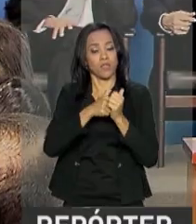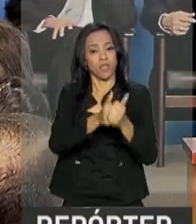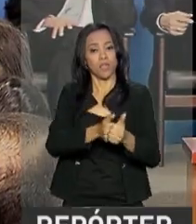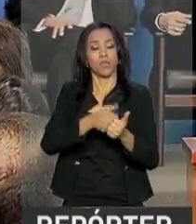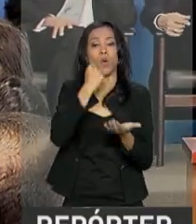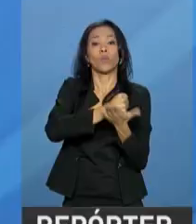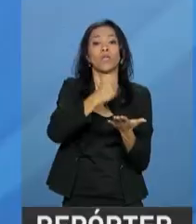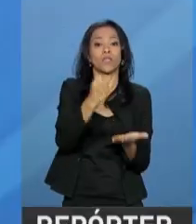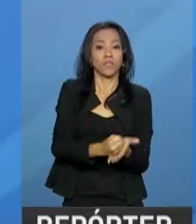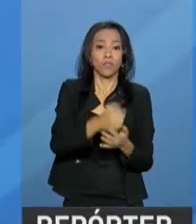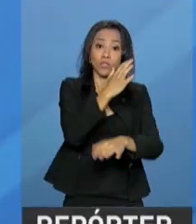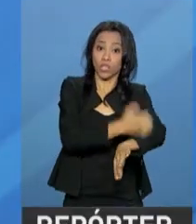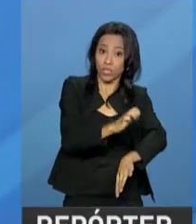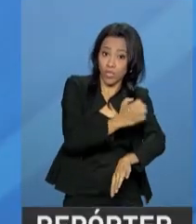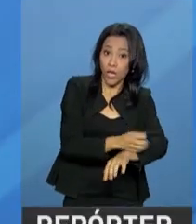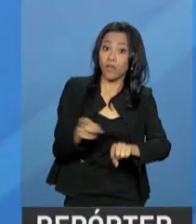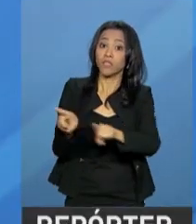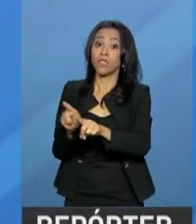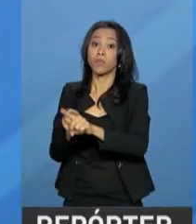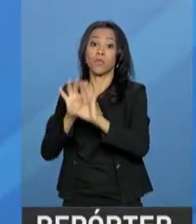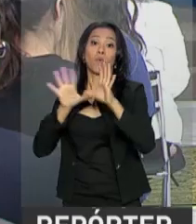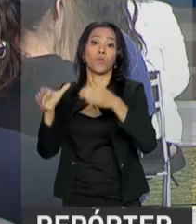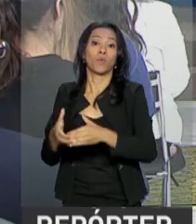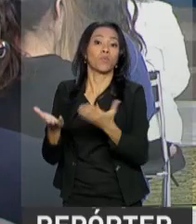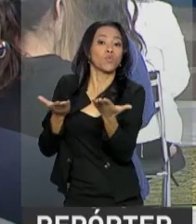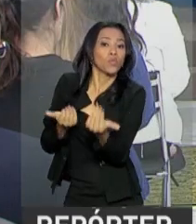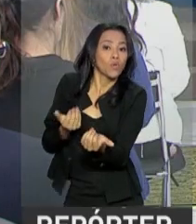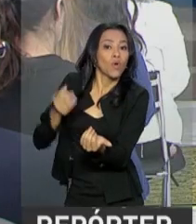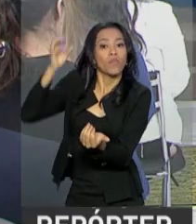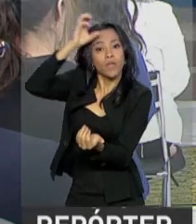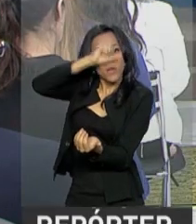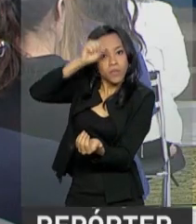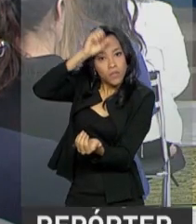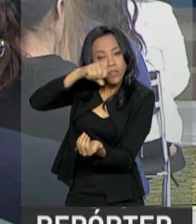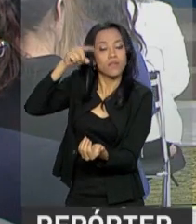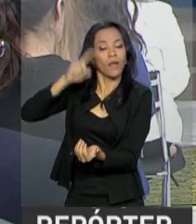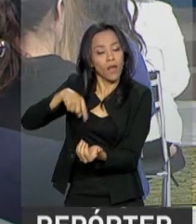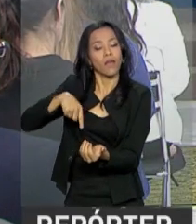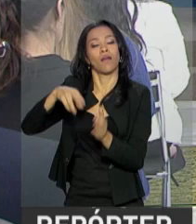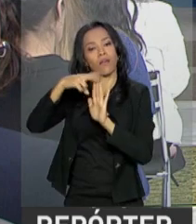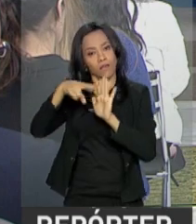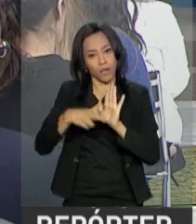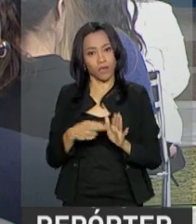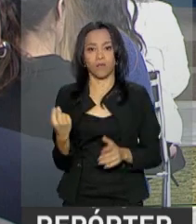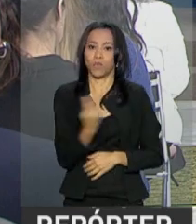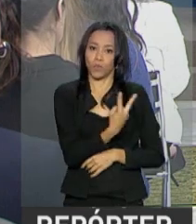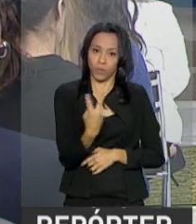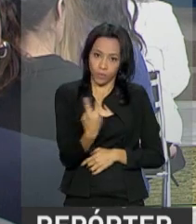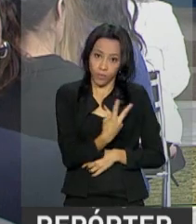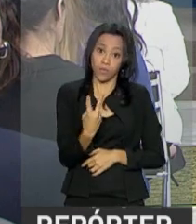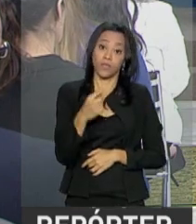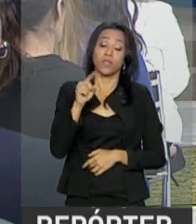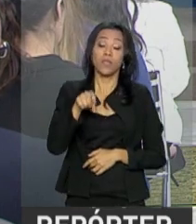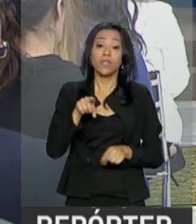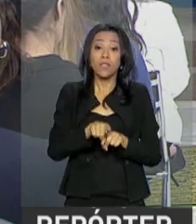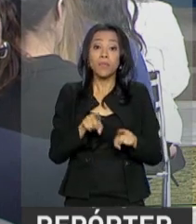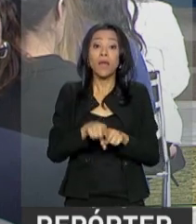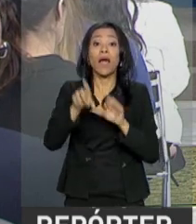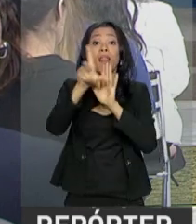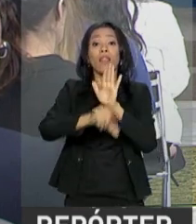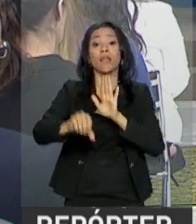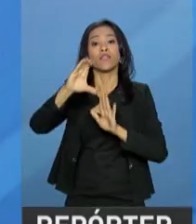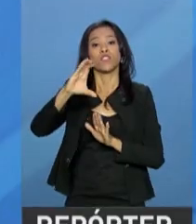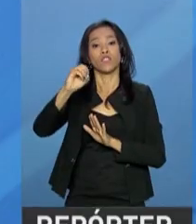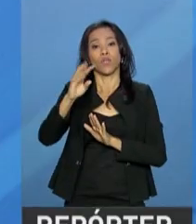jovens aprendizes. Gustavo Rocha destacou que o decreto vai além do que determina a lei de cotas em concursos